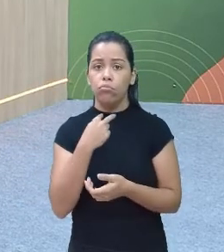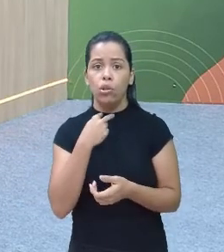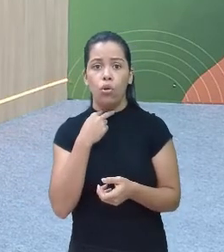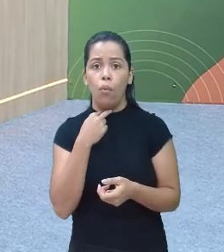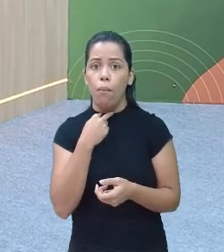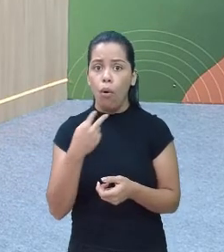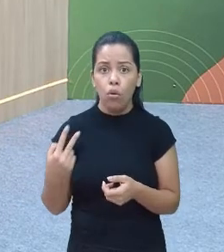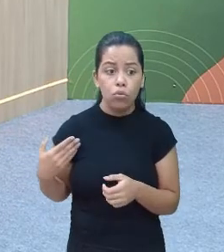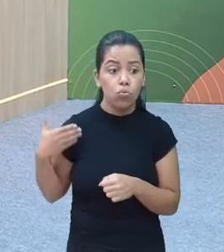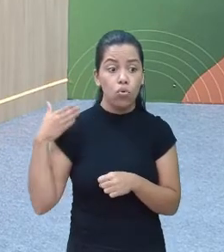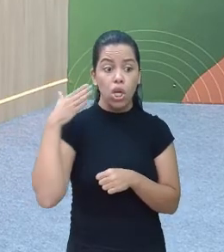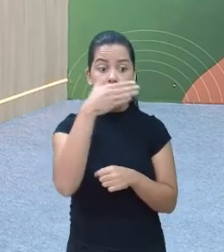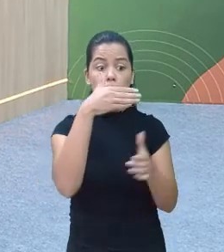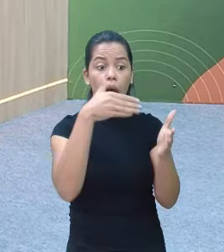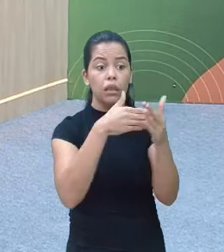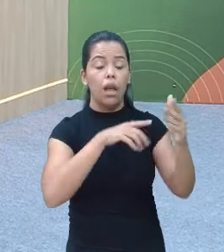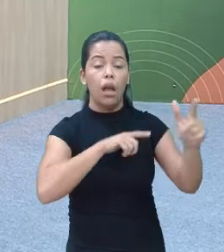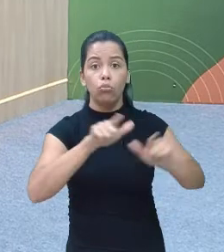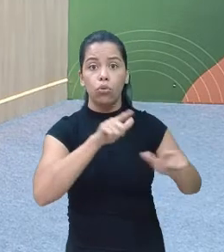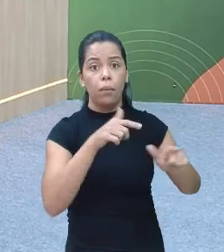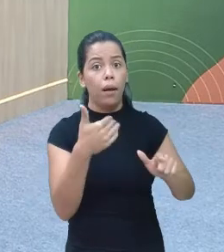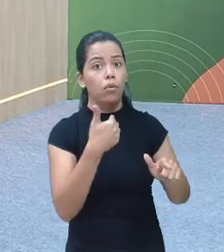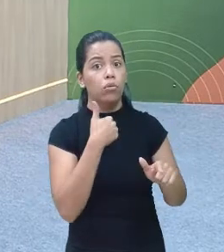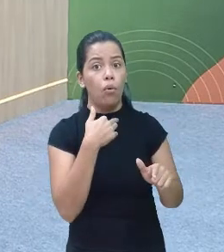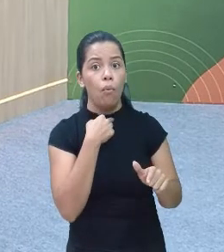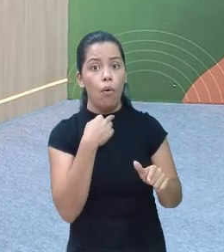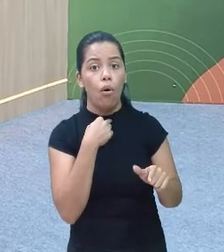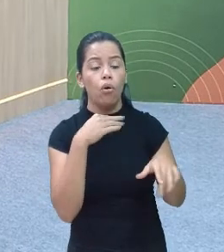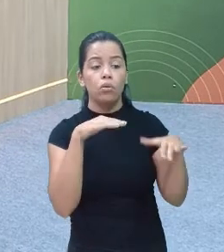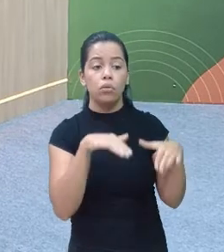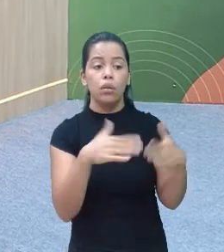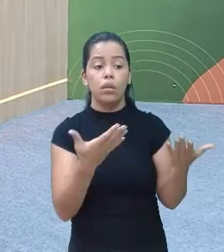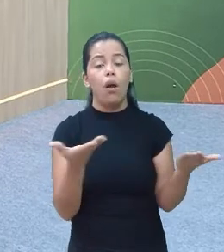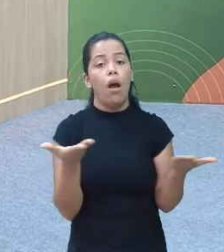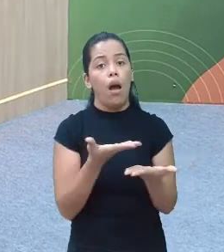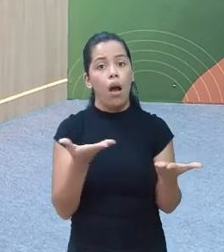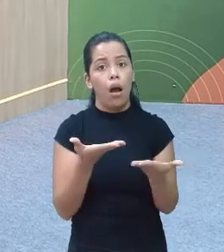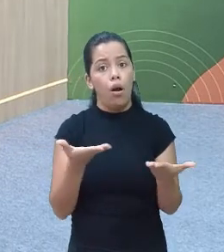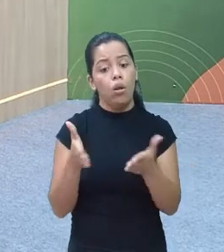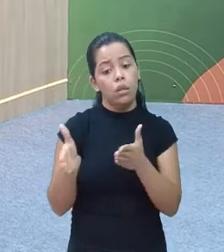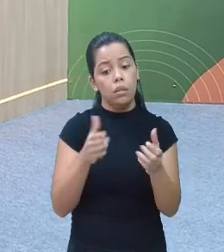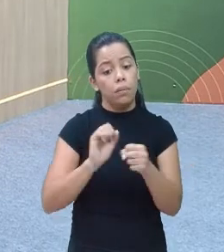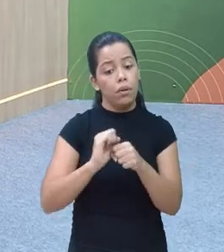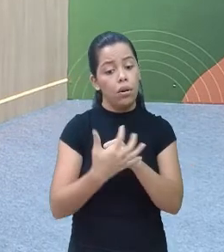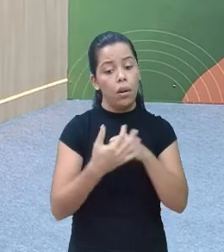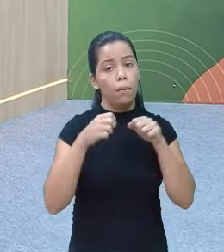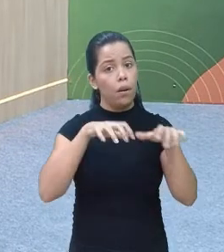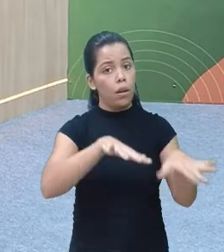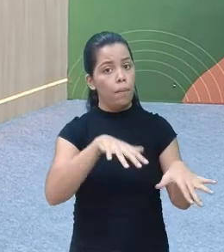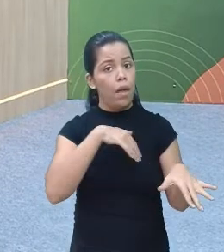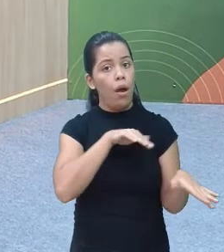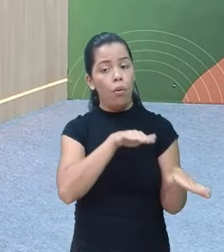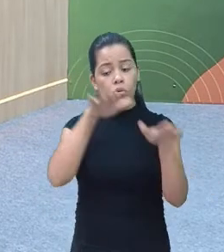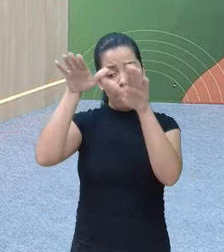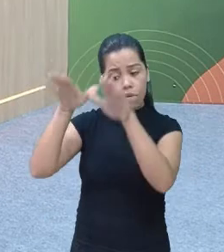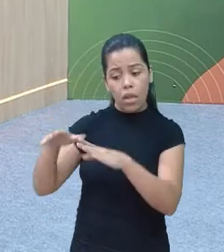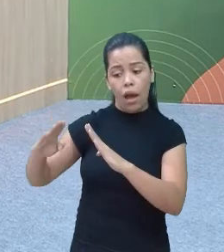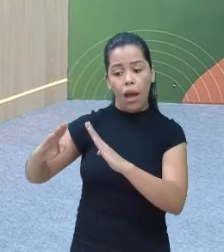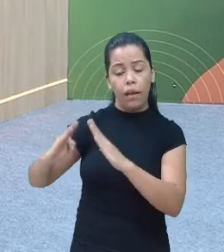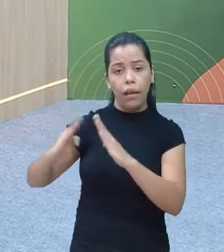posso estar em lugares fechados. Então agora, eu posso trabalhar do meu computador em qualquer